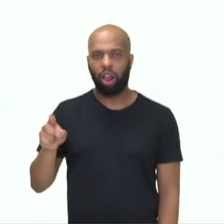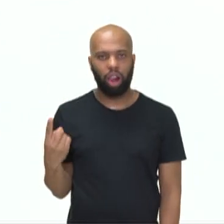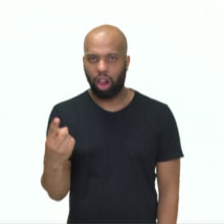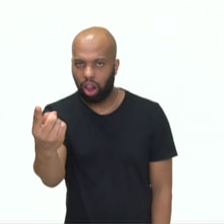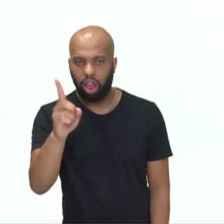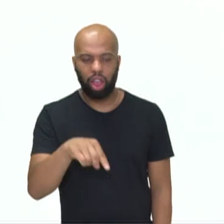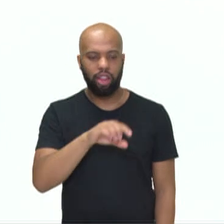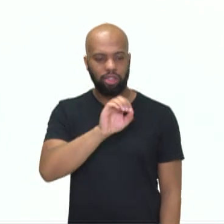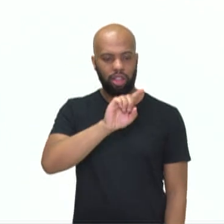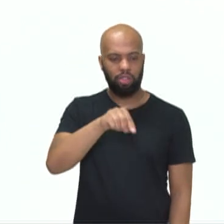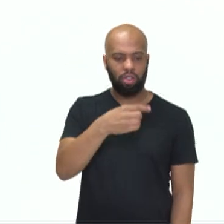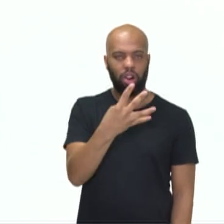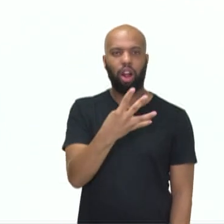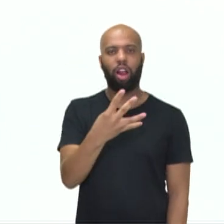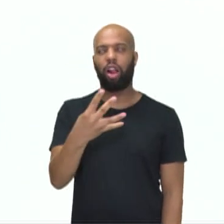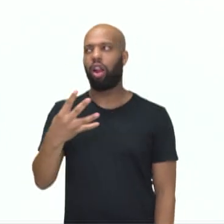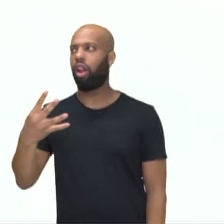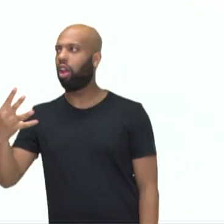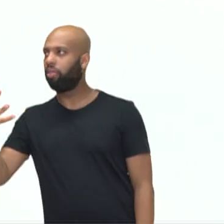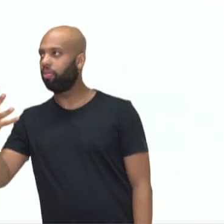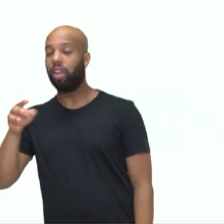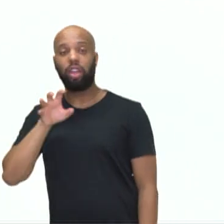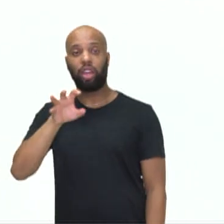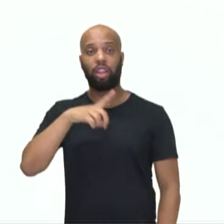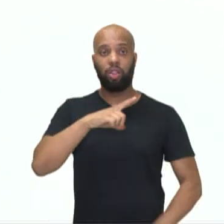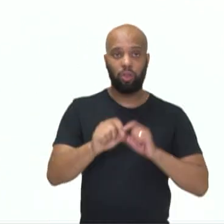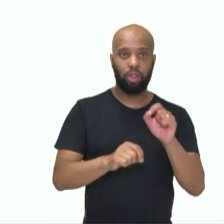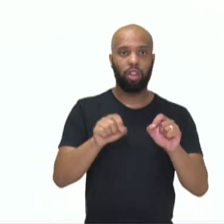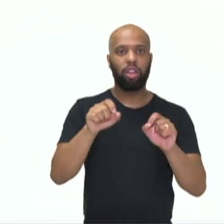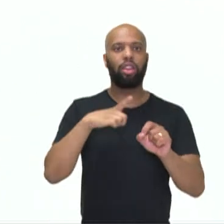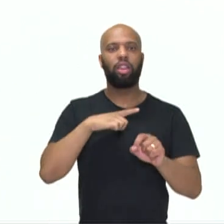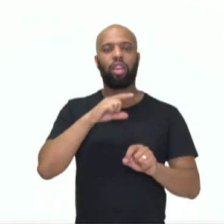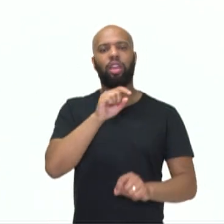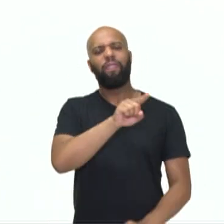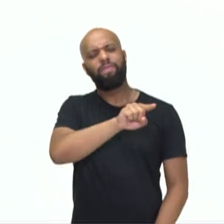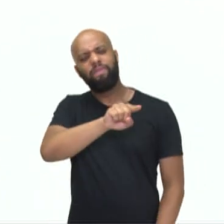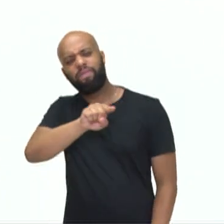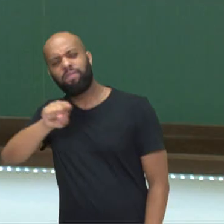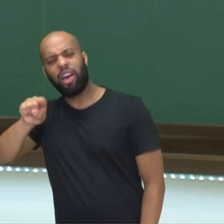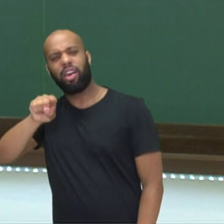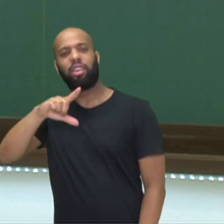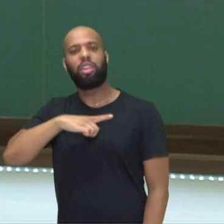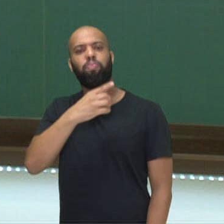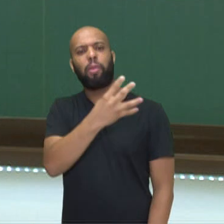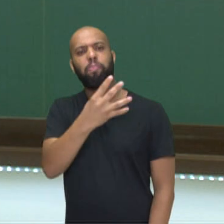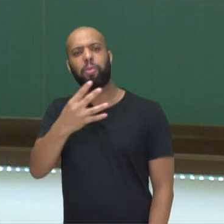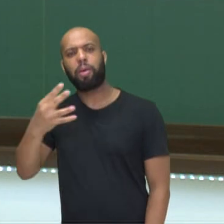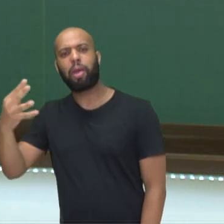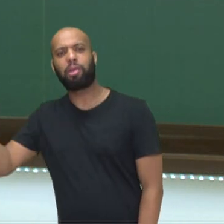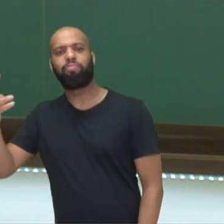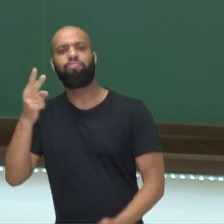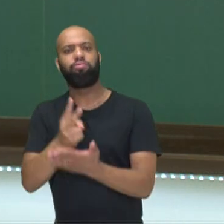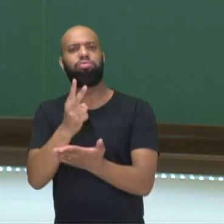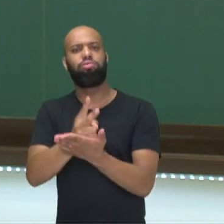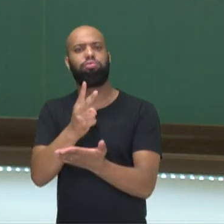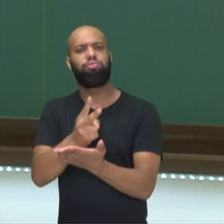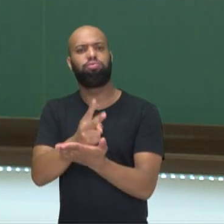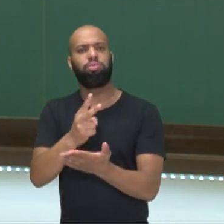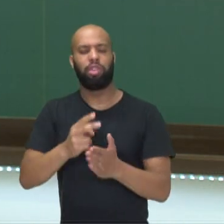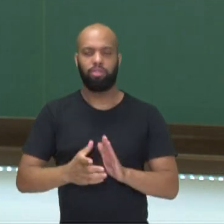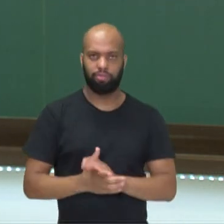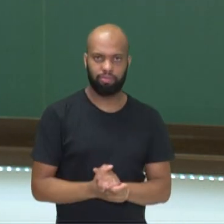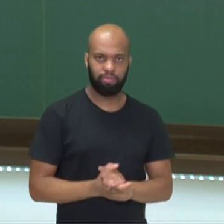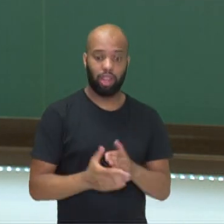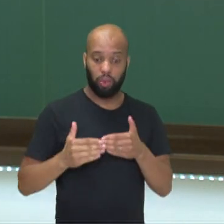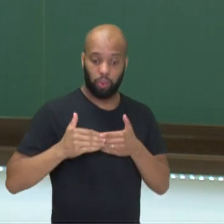certo? Esse decimal infinito, ele apresenta repetidas casas decimais com o algarismo 4, tá?